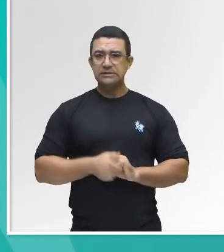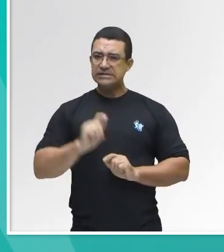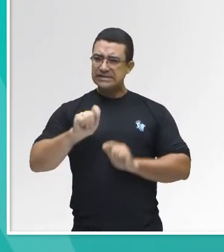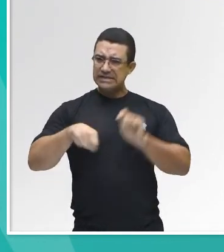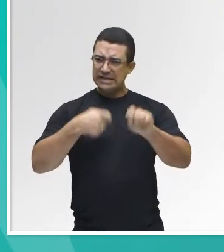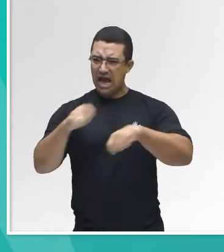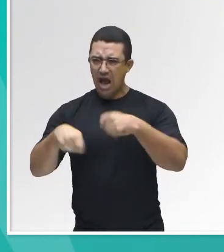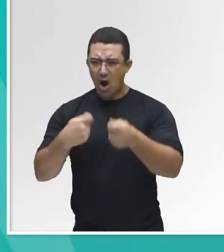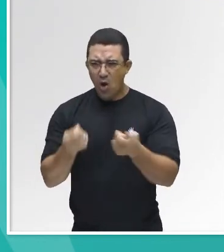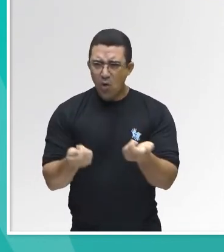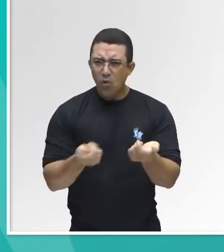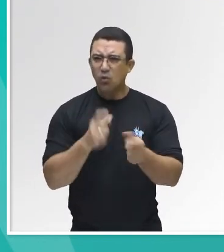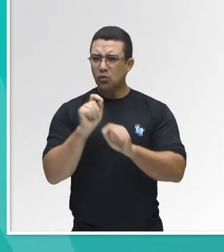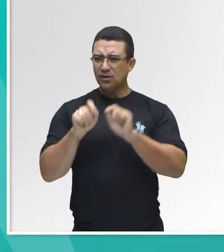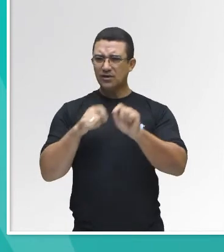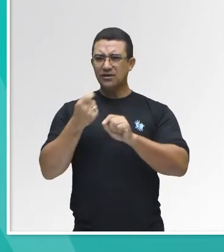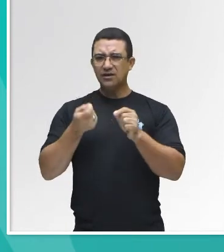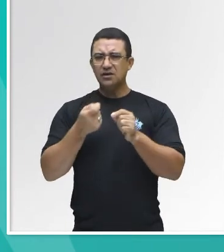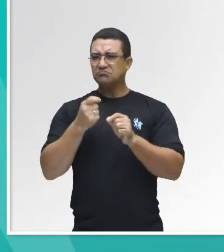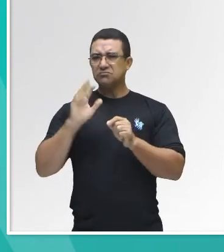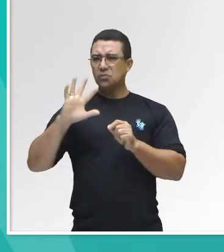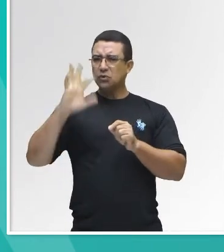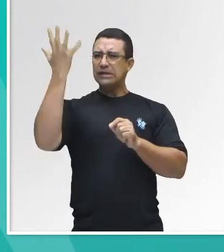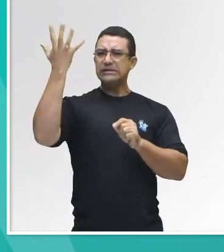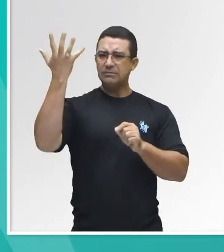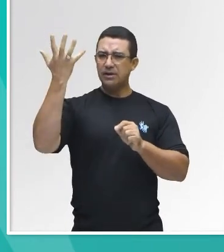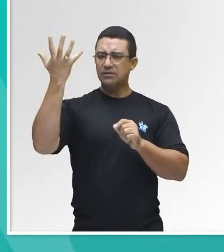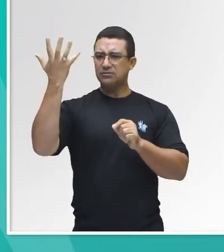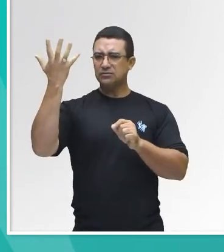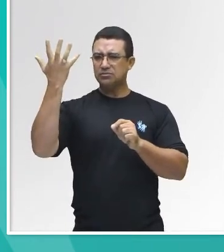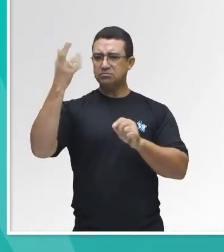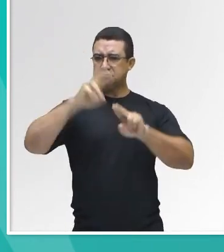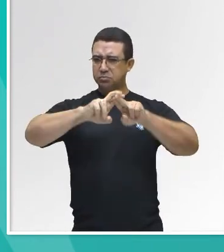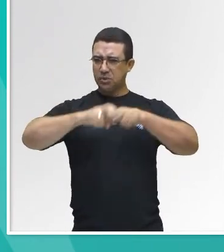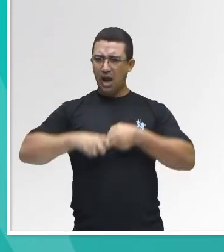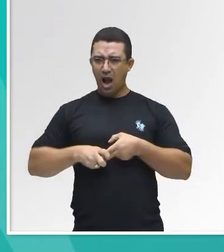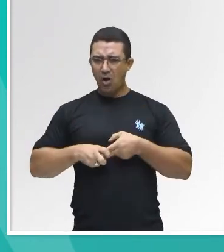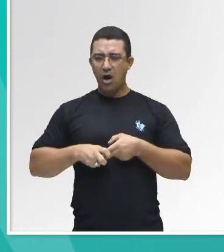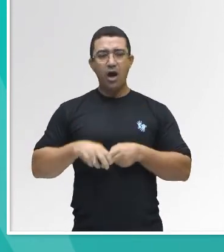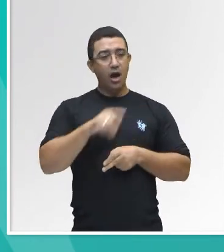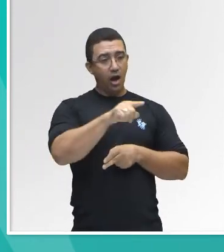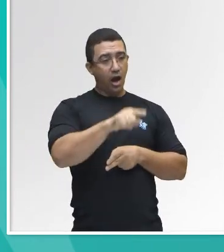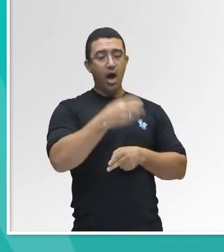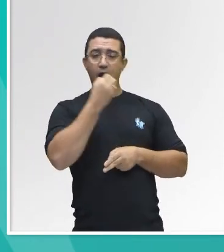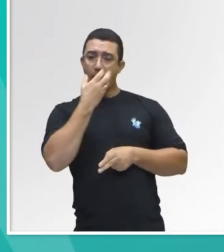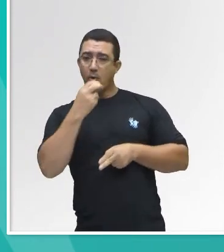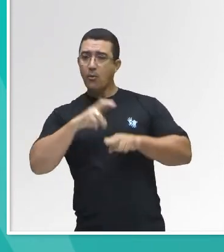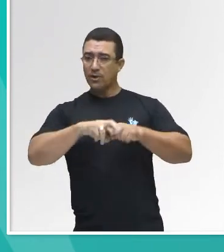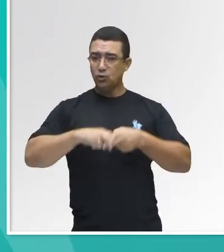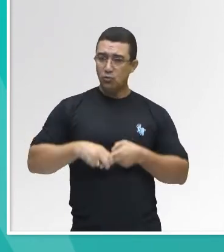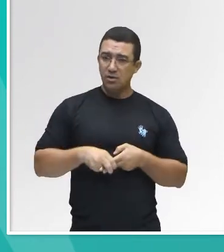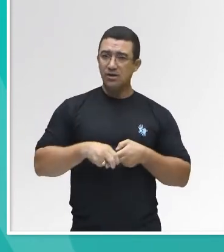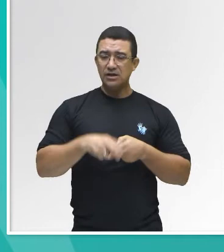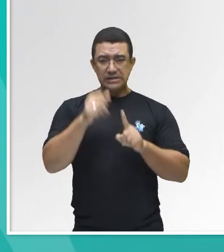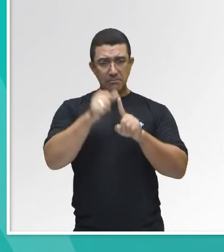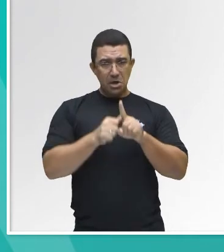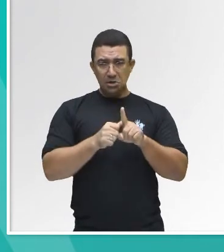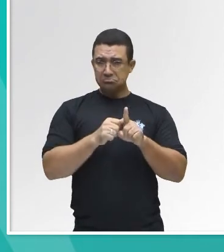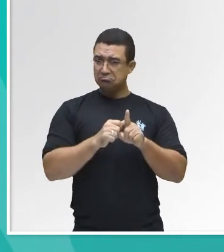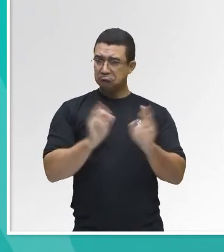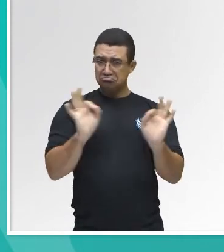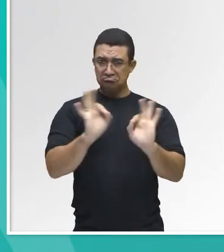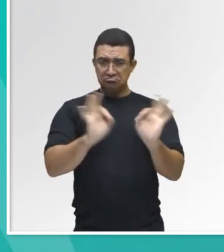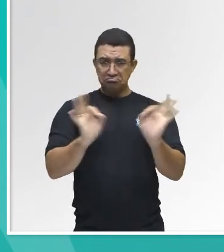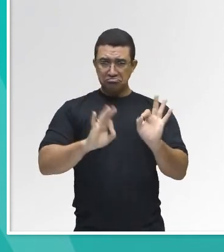tudo, né? Eu poderia apenas dizer, ó, Catalina siente náuseas, está muito buena para dormir e este mês não se lhe apresentou